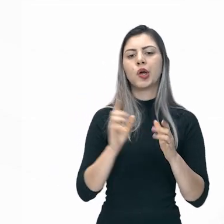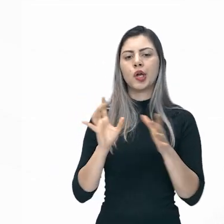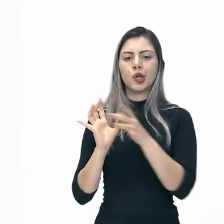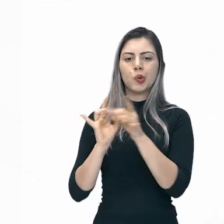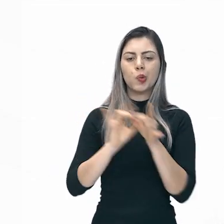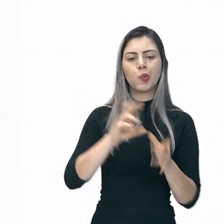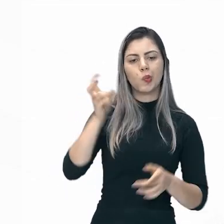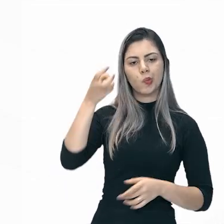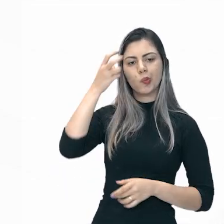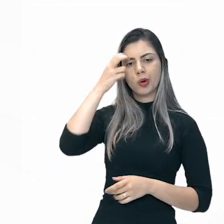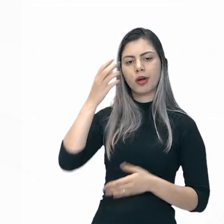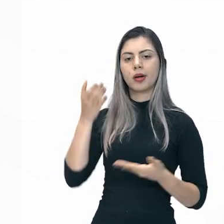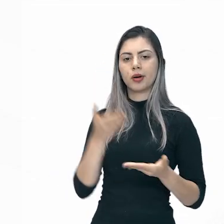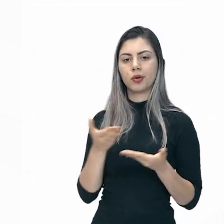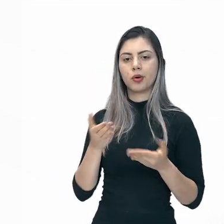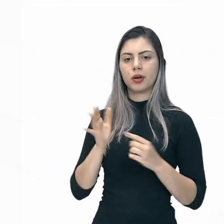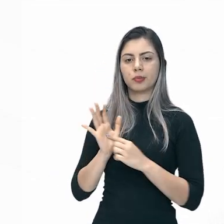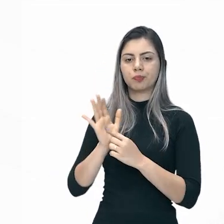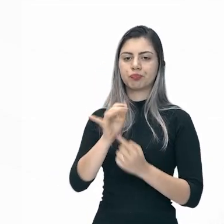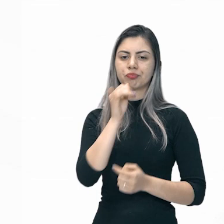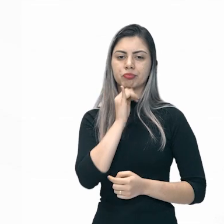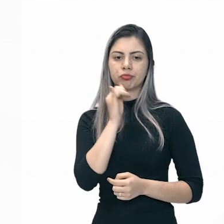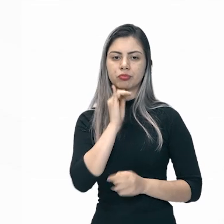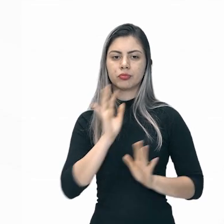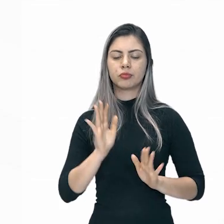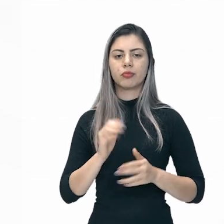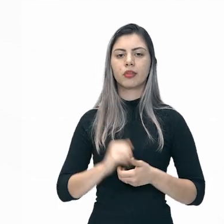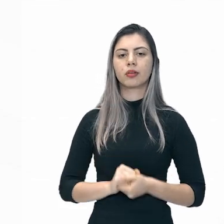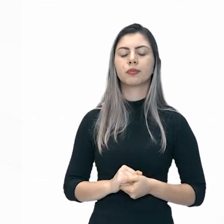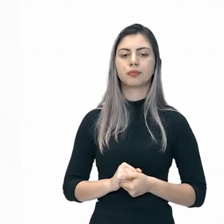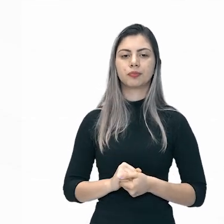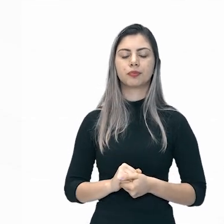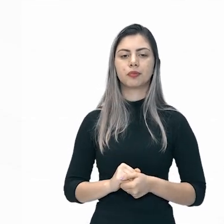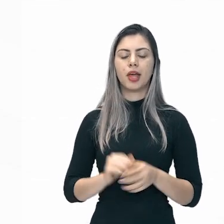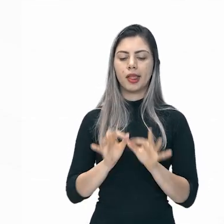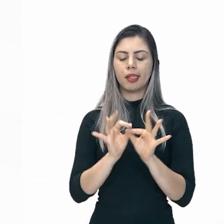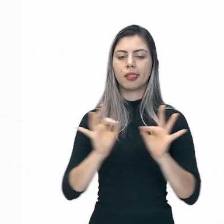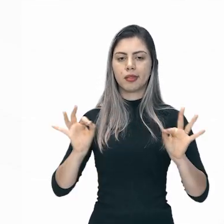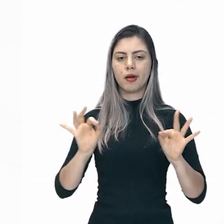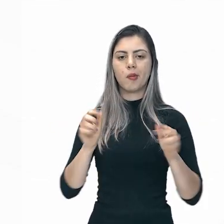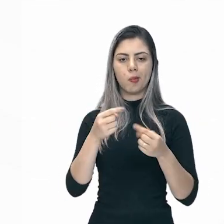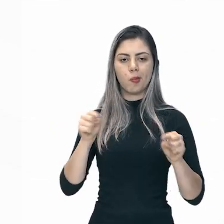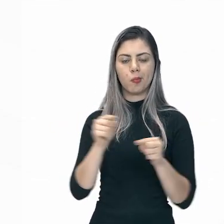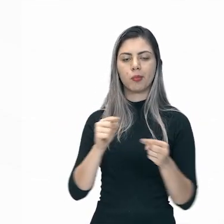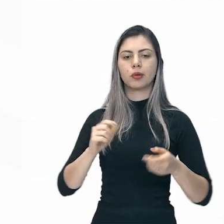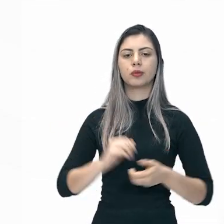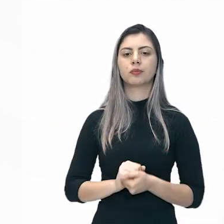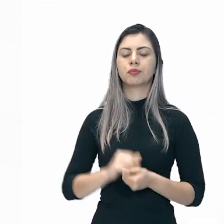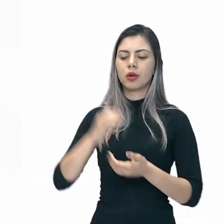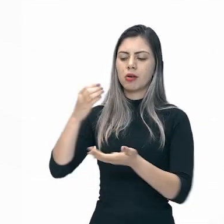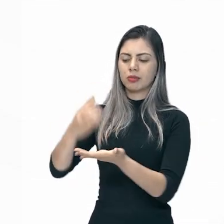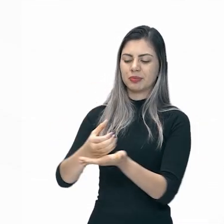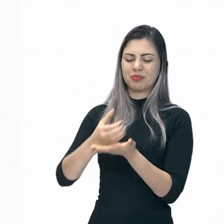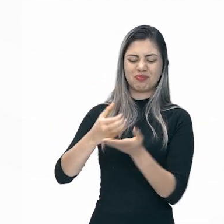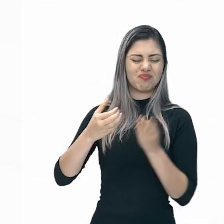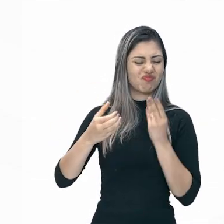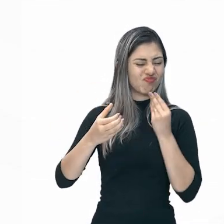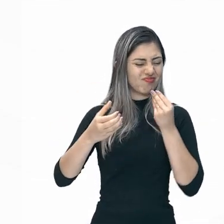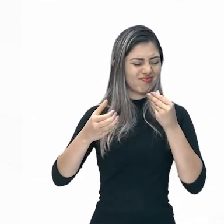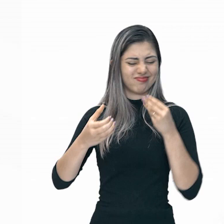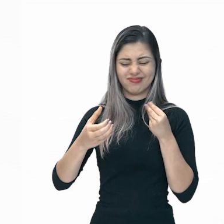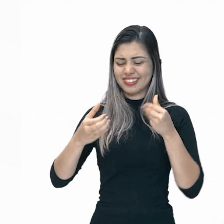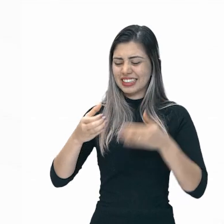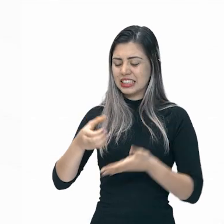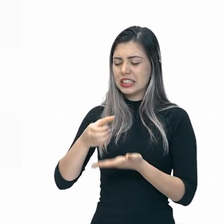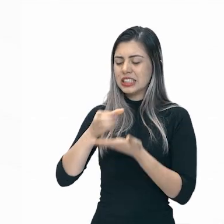vocês um trecho agora, como beber um trecho de uma música, Como beber dessa bebida amarga, tragar a